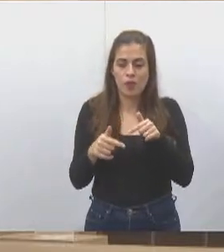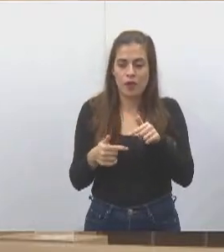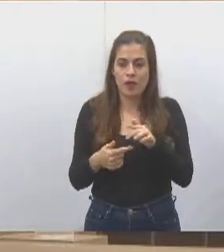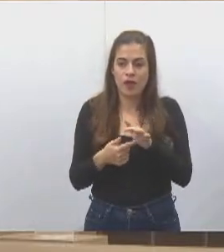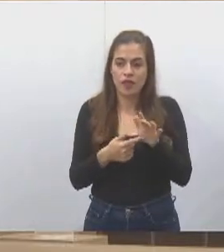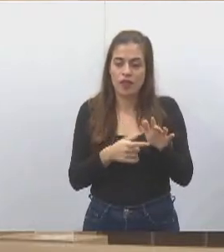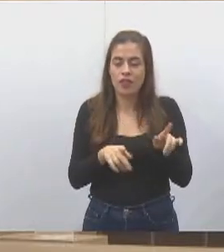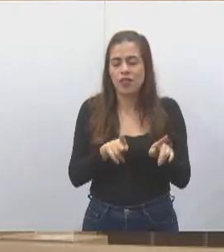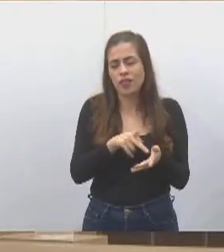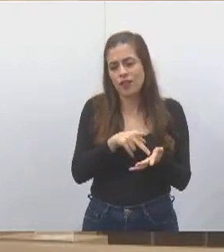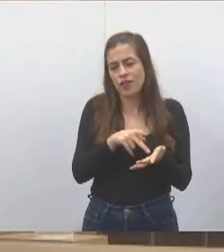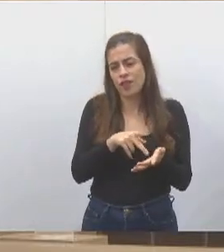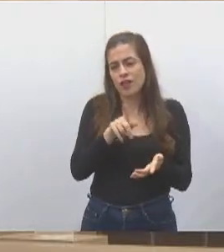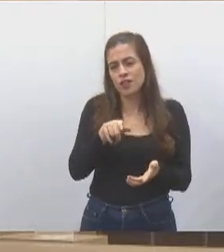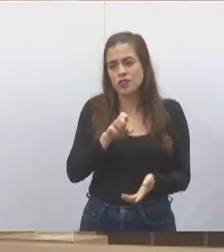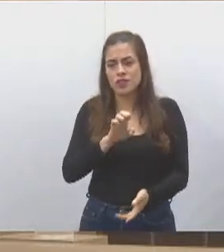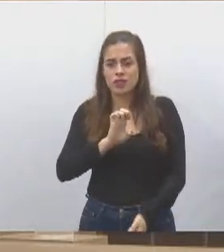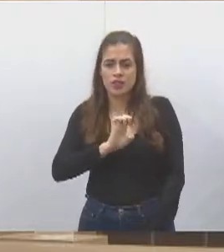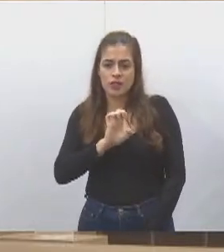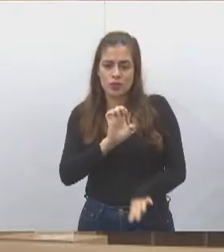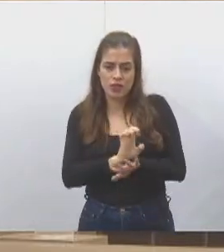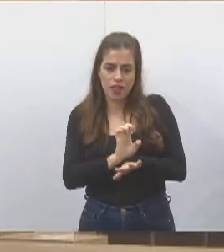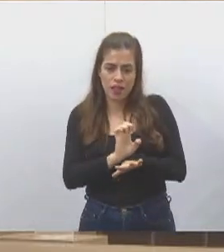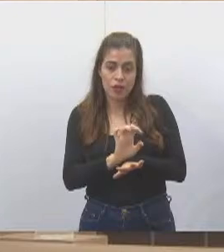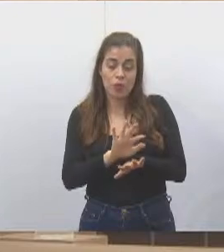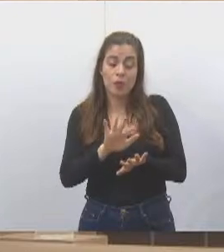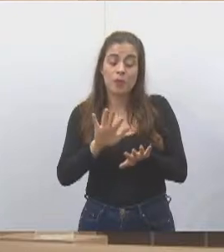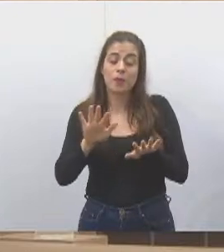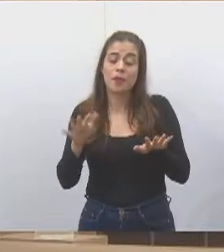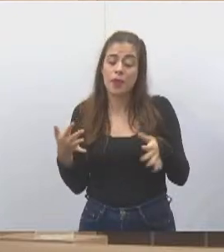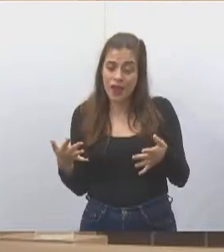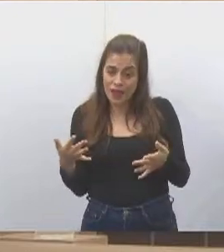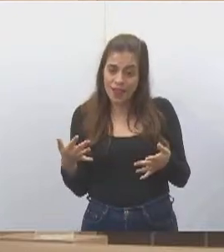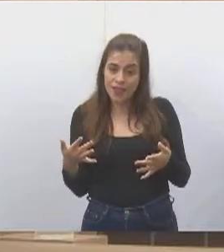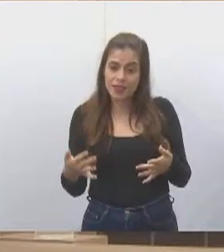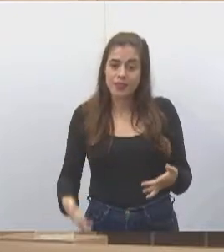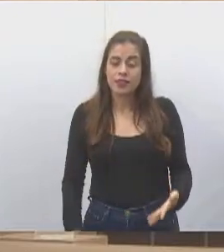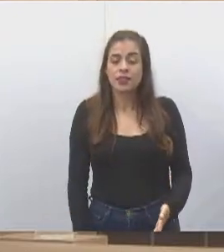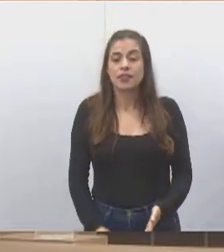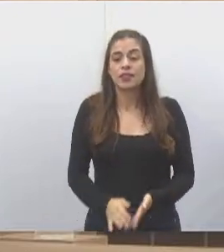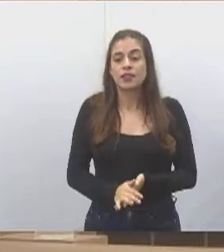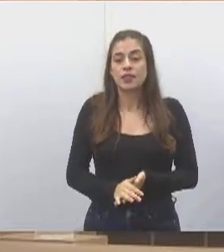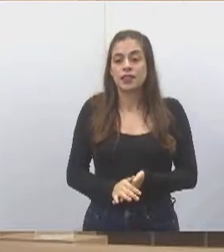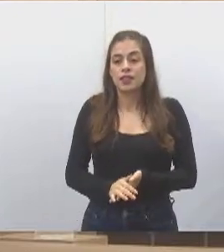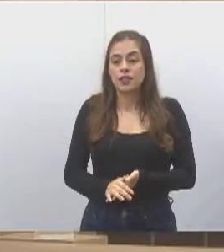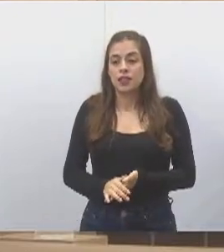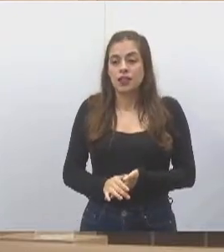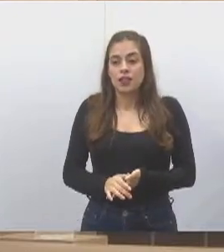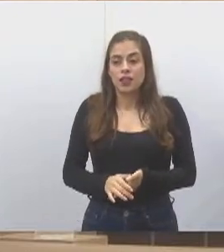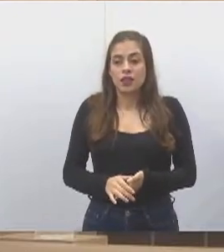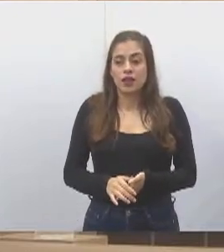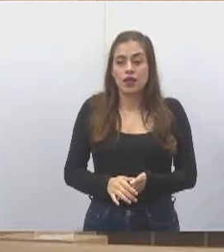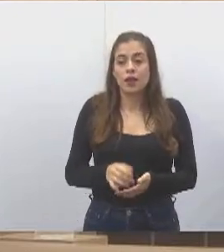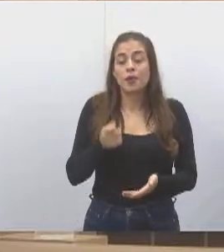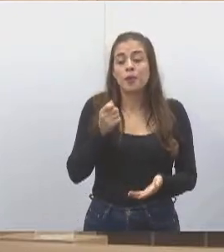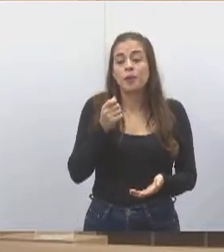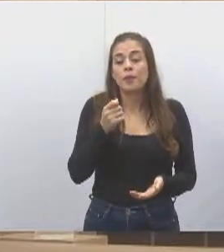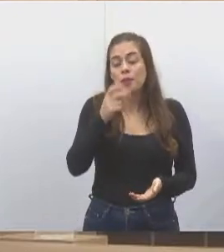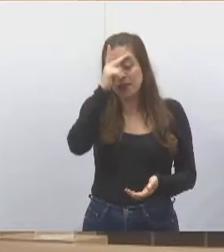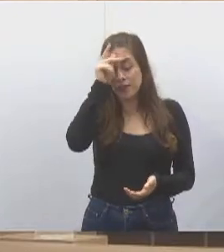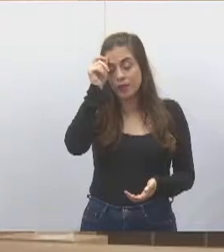na verdade, são do Estado, porém, eles acabam onerando os cofres da Prefeitura.